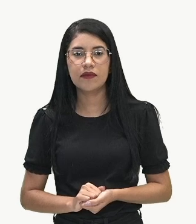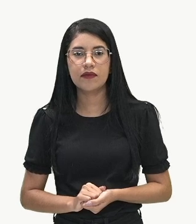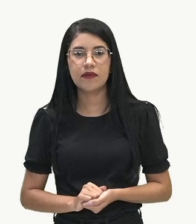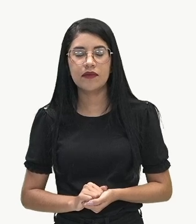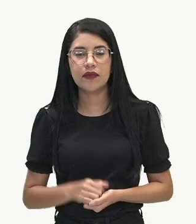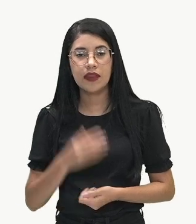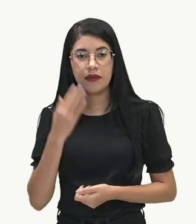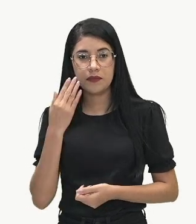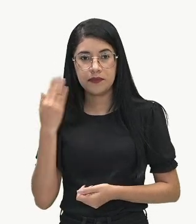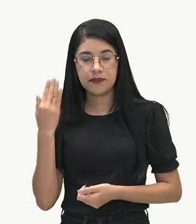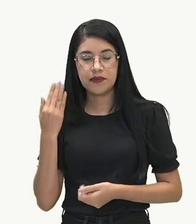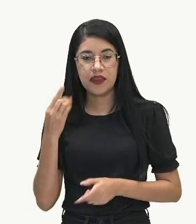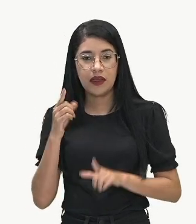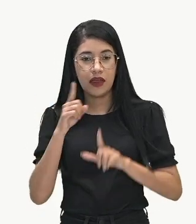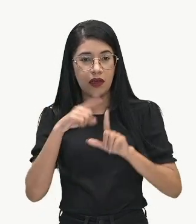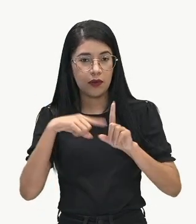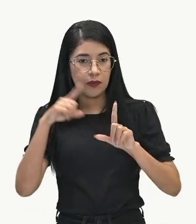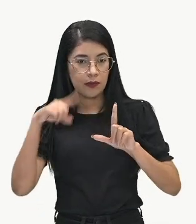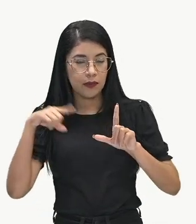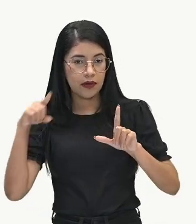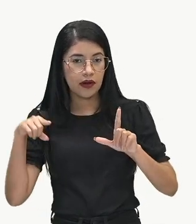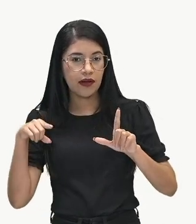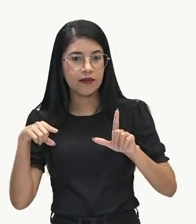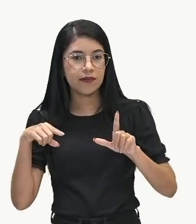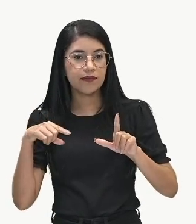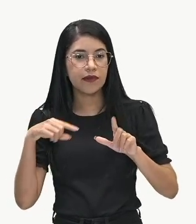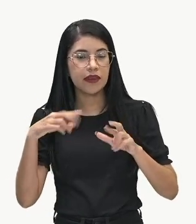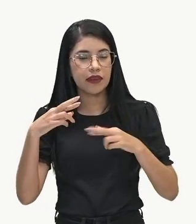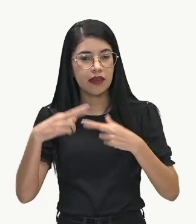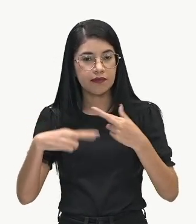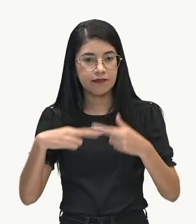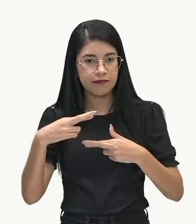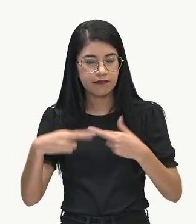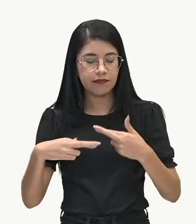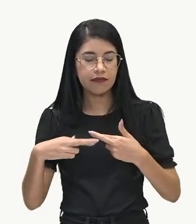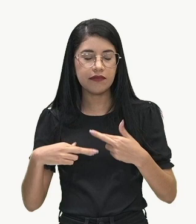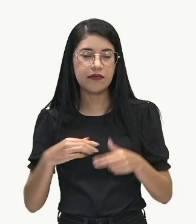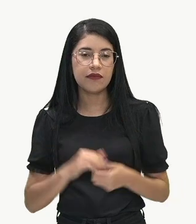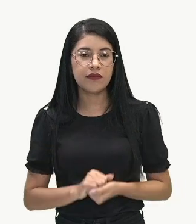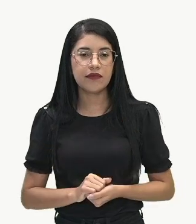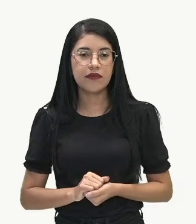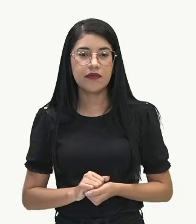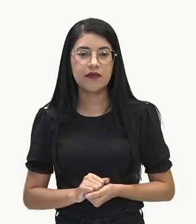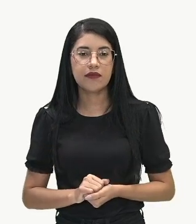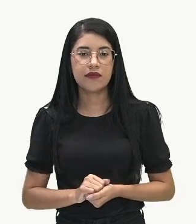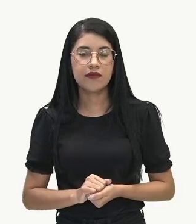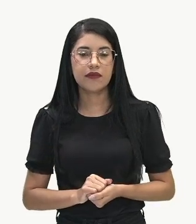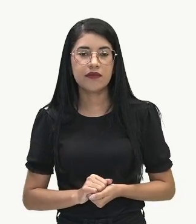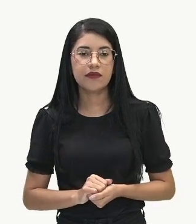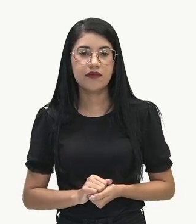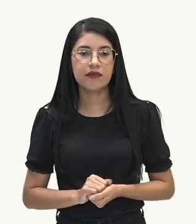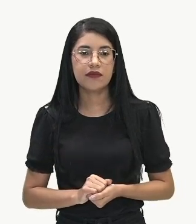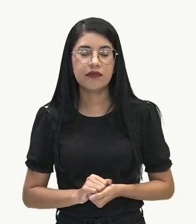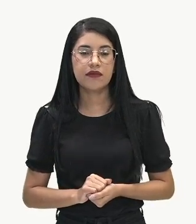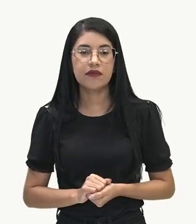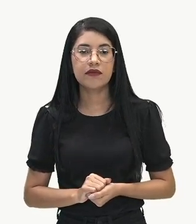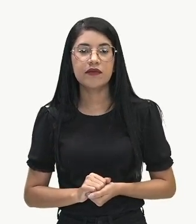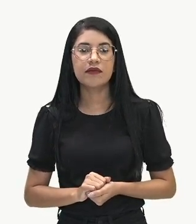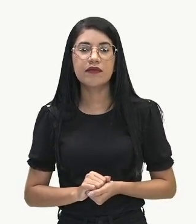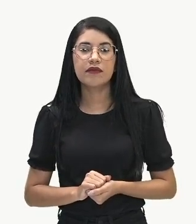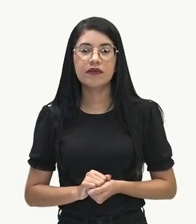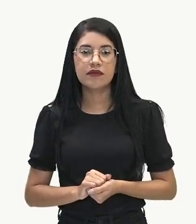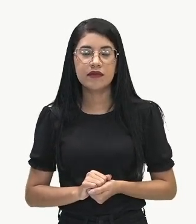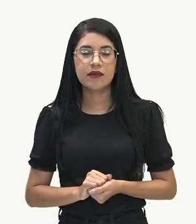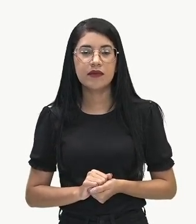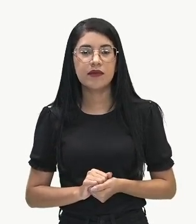Então, nós teremos aí, novamente, a reação química. E aí, aqui é o reagente, como você pode ver